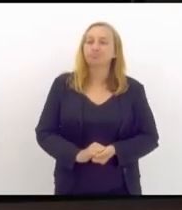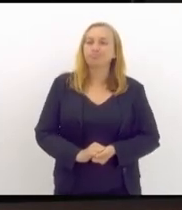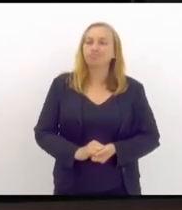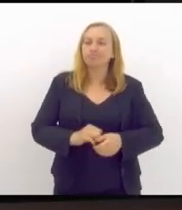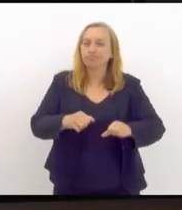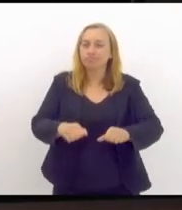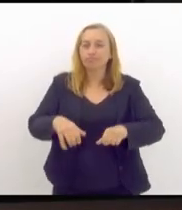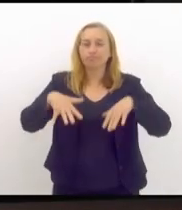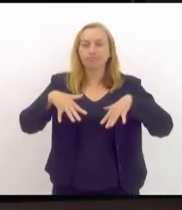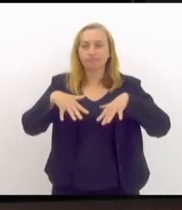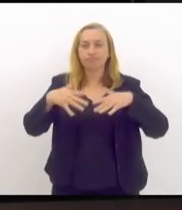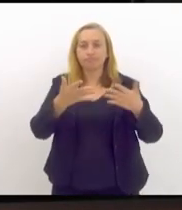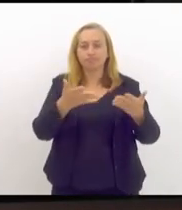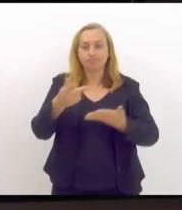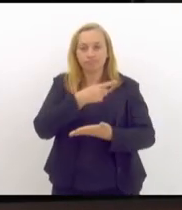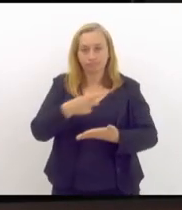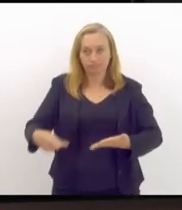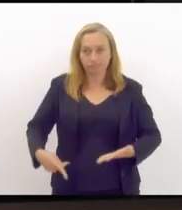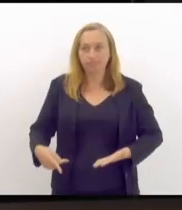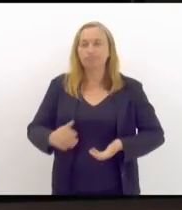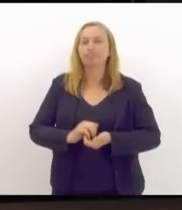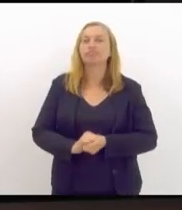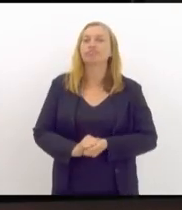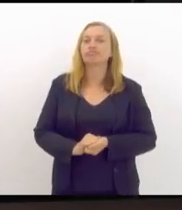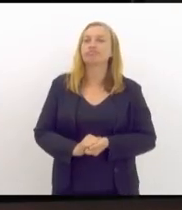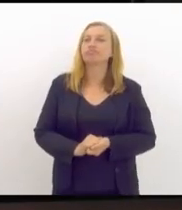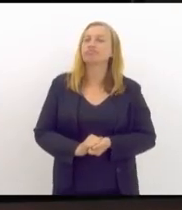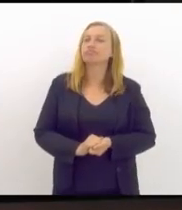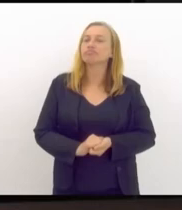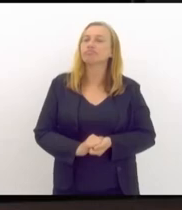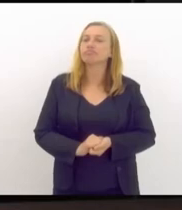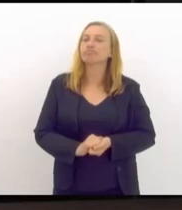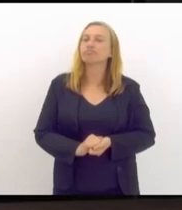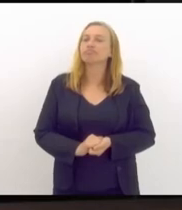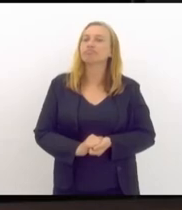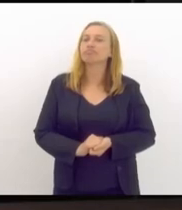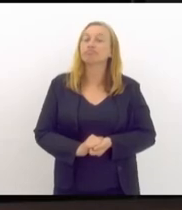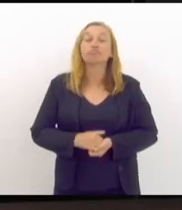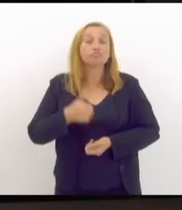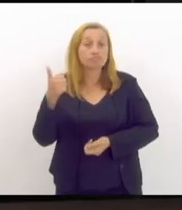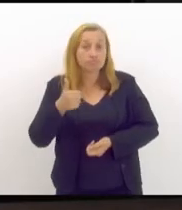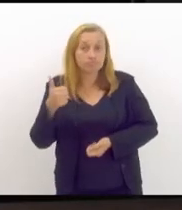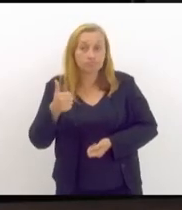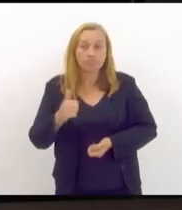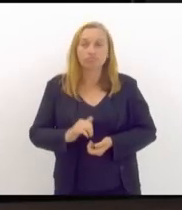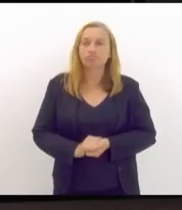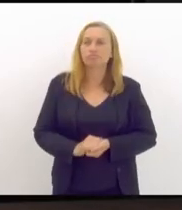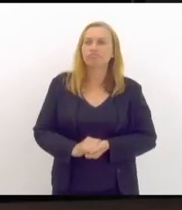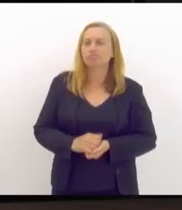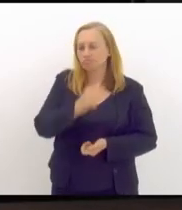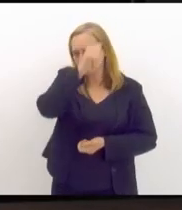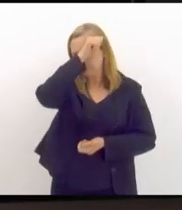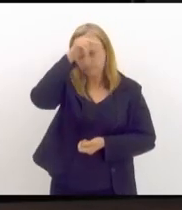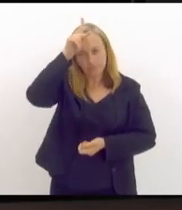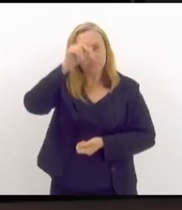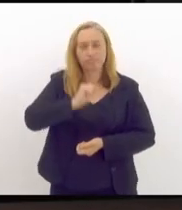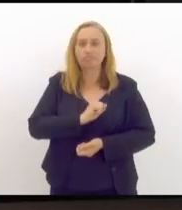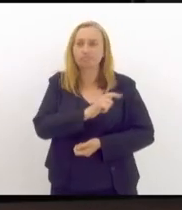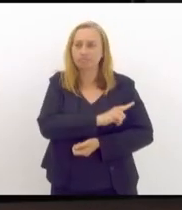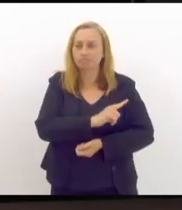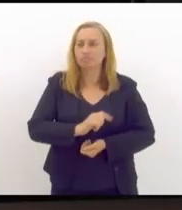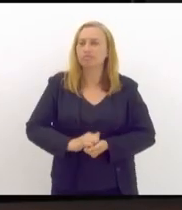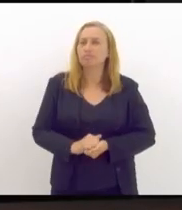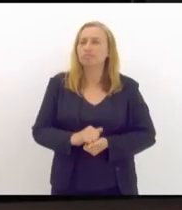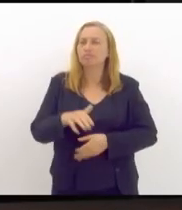população e presidenta que aqui Preside essa sessão primeira era necessário que a Prefeitura de São Gonçalo